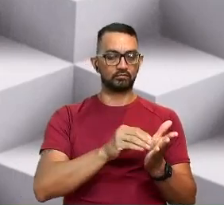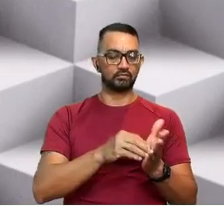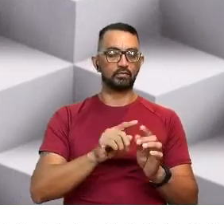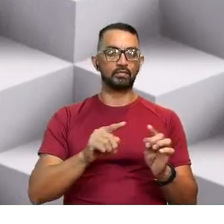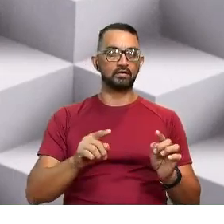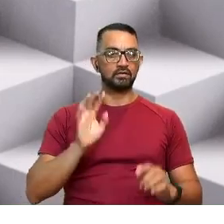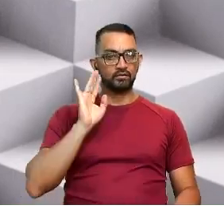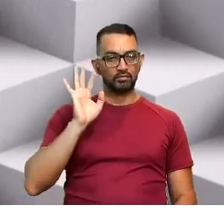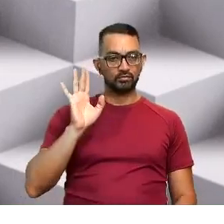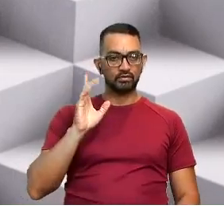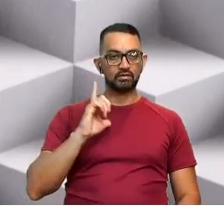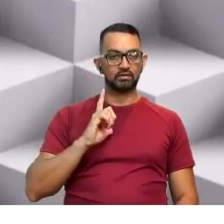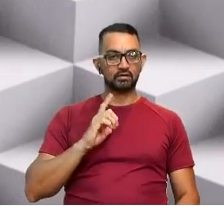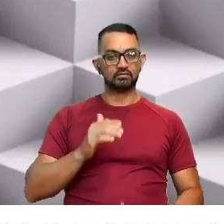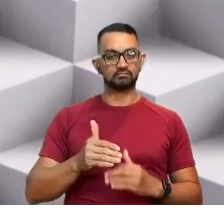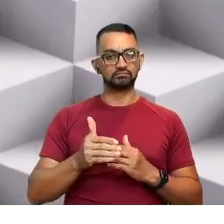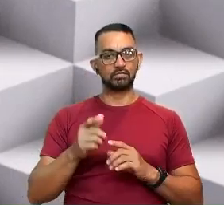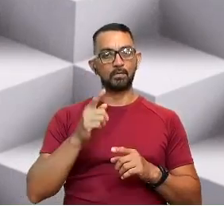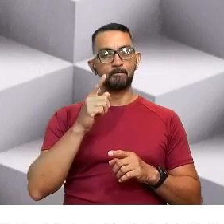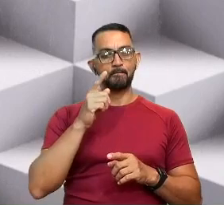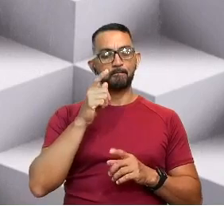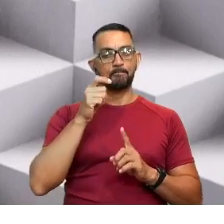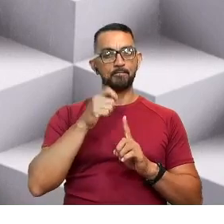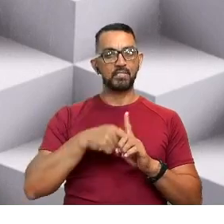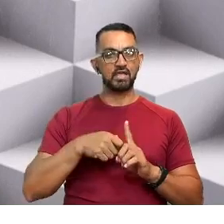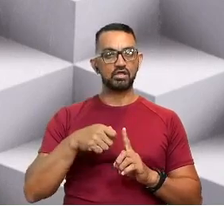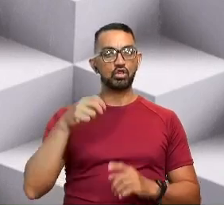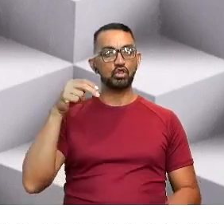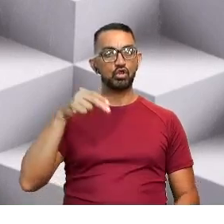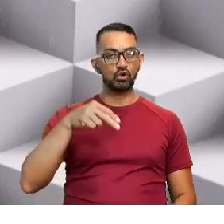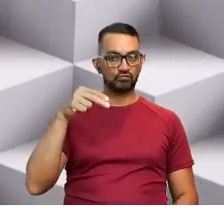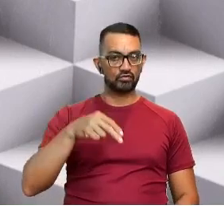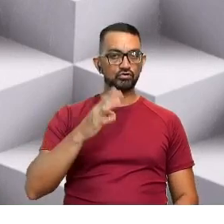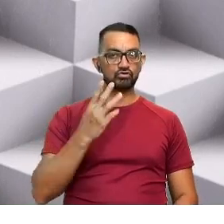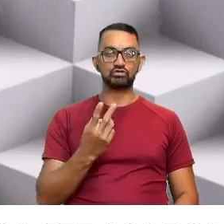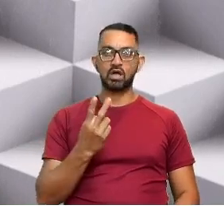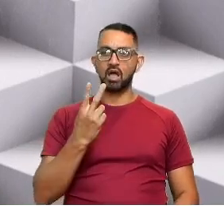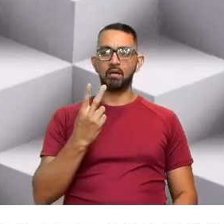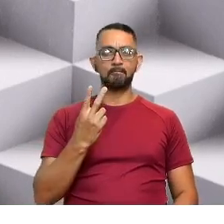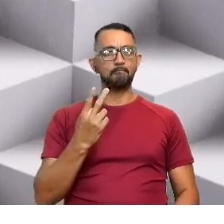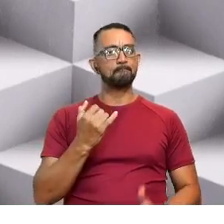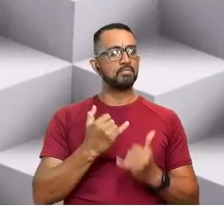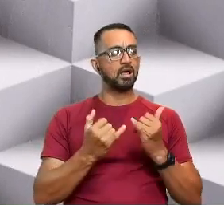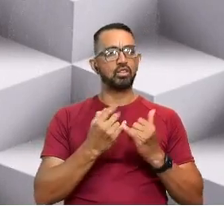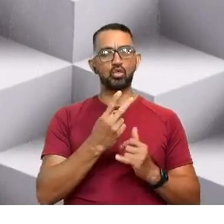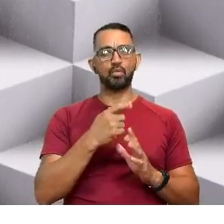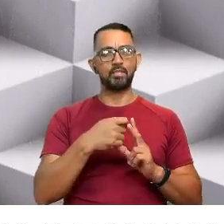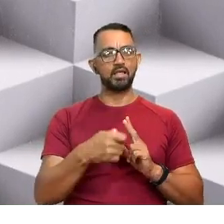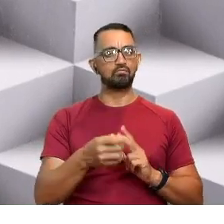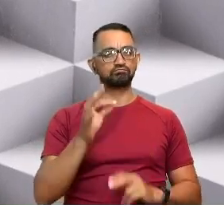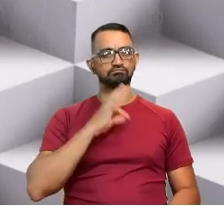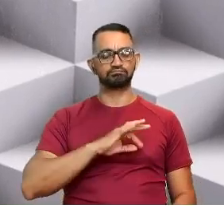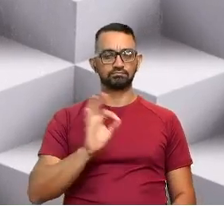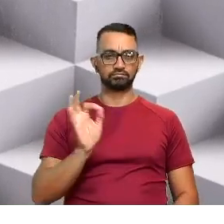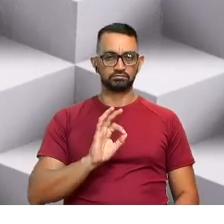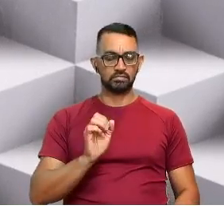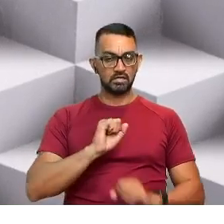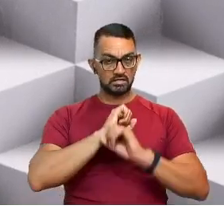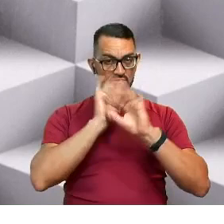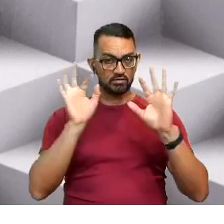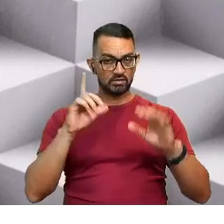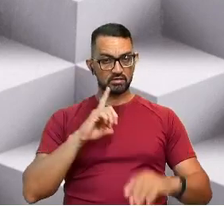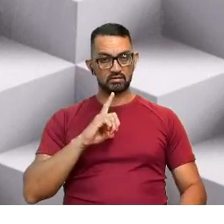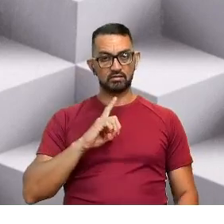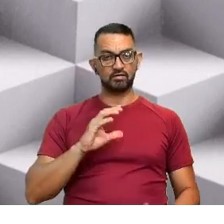dos Estagiários Imagina a gente já tá chegando aí no mês de Novembro já são praticamente dois meses sem receber então a gente